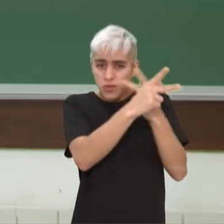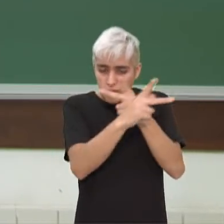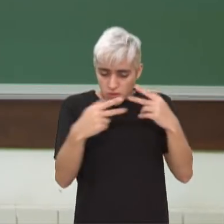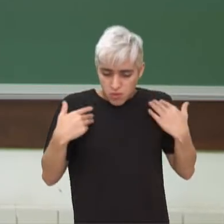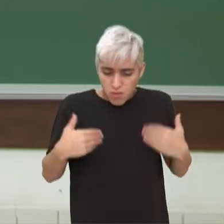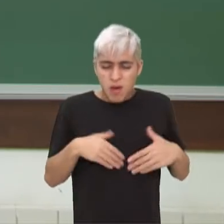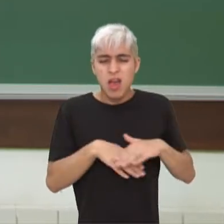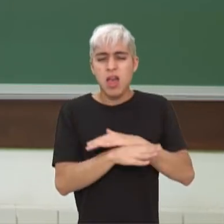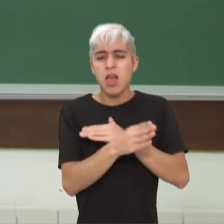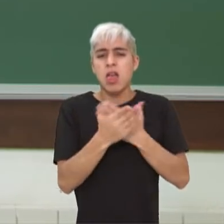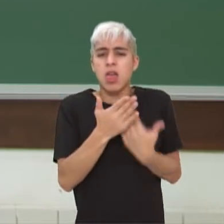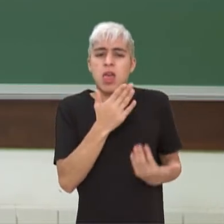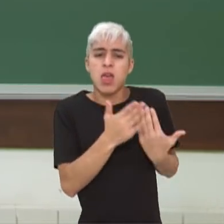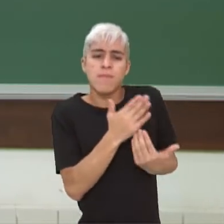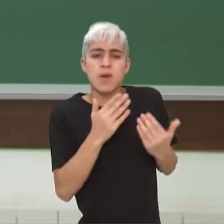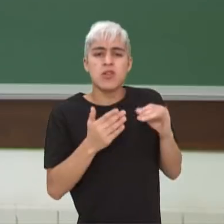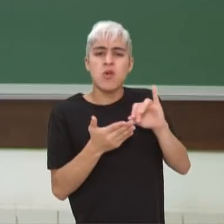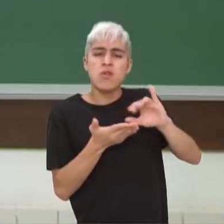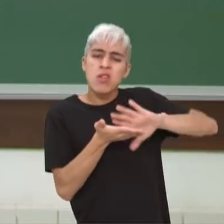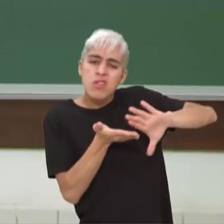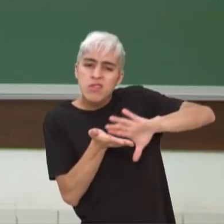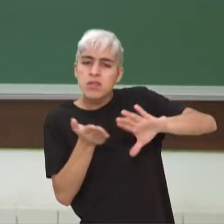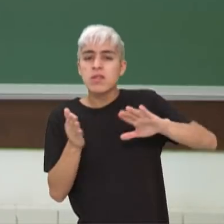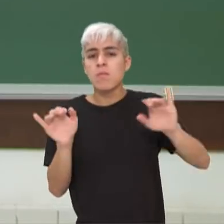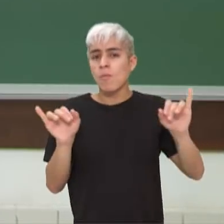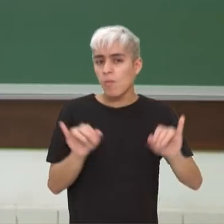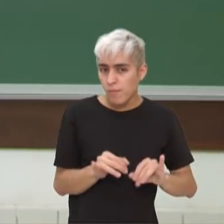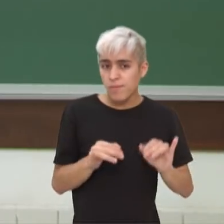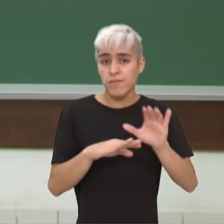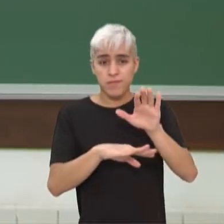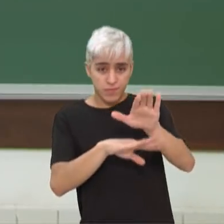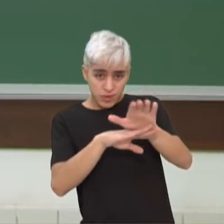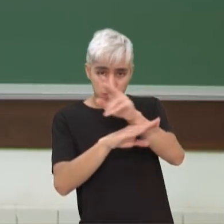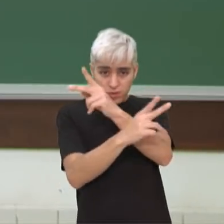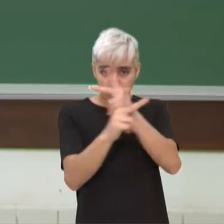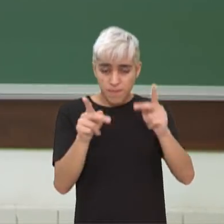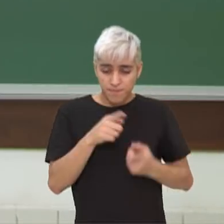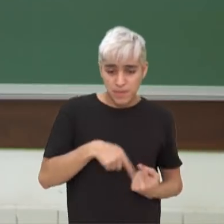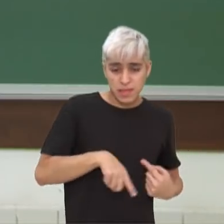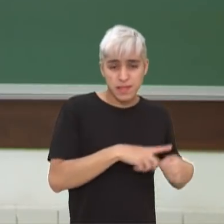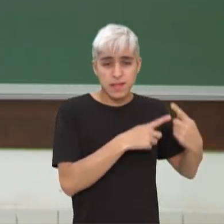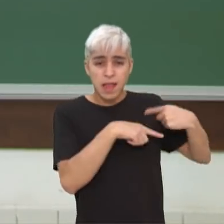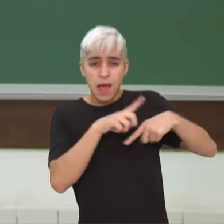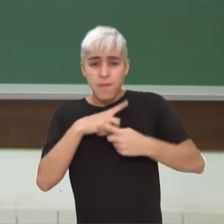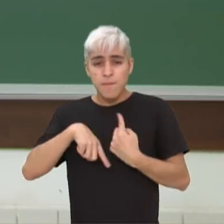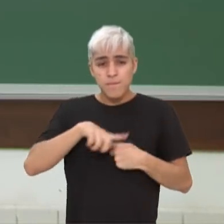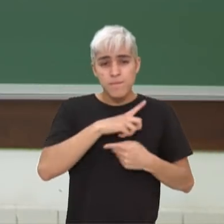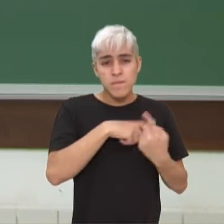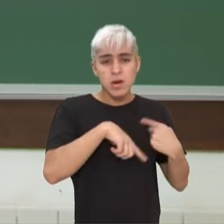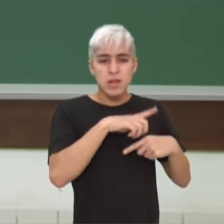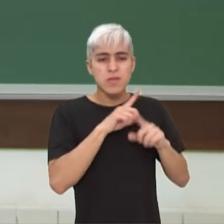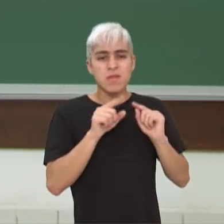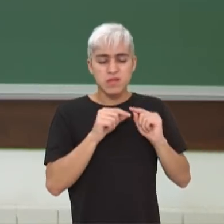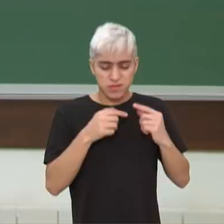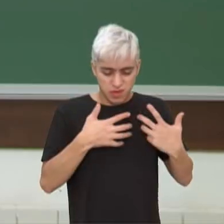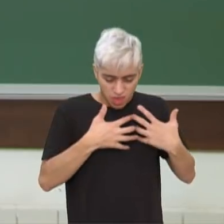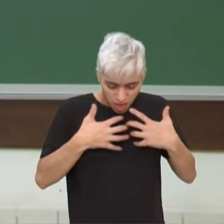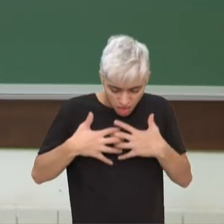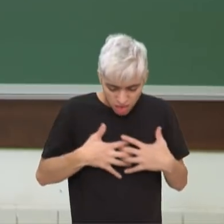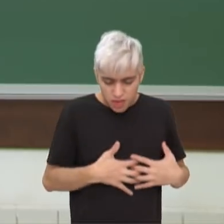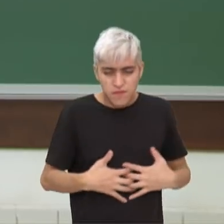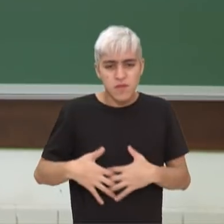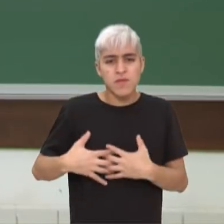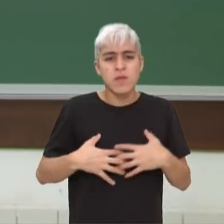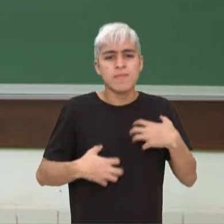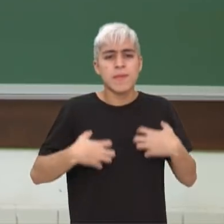você, consequentemente, perder peso. E vai atuar também dentro do seu metabolismo, fazendo todas as funcionalidades do seu corpo interno,